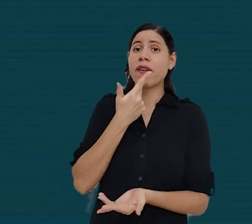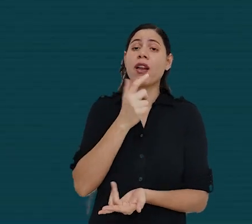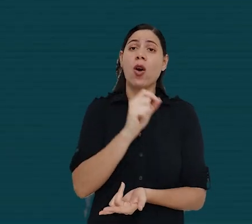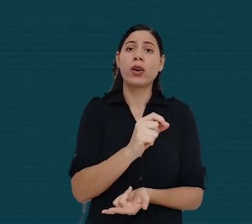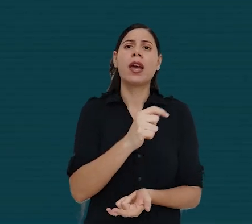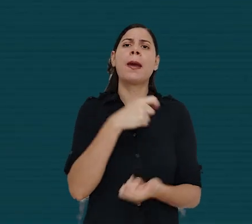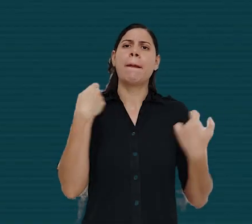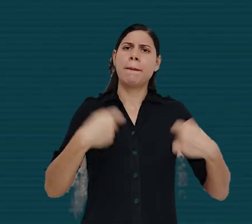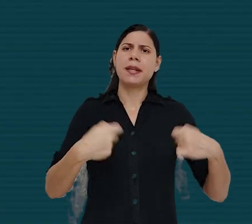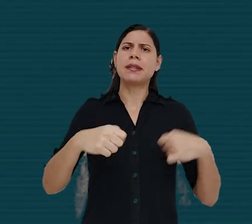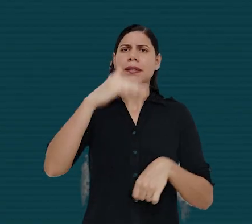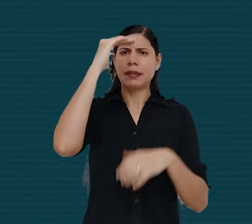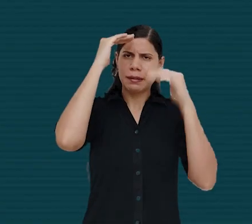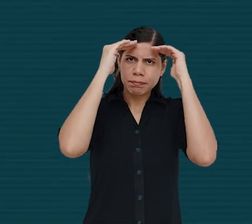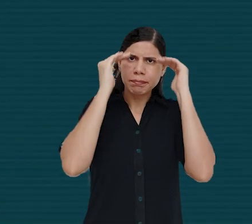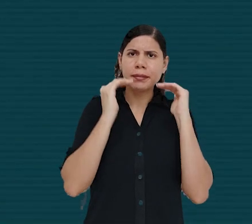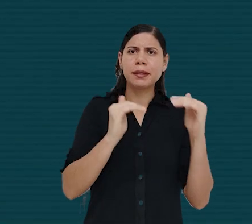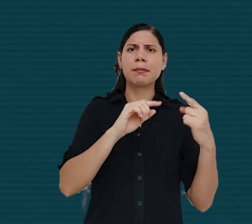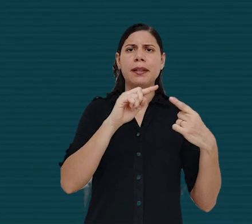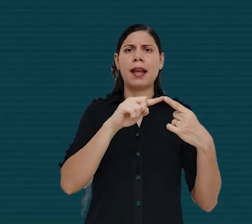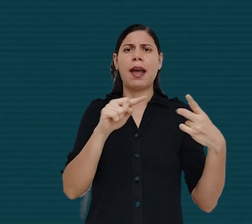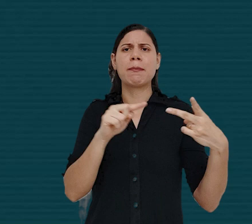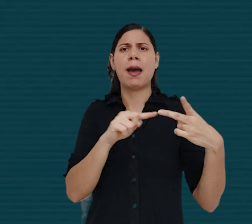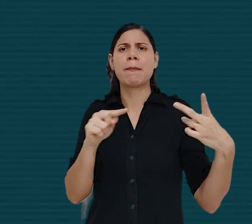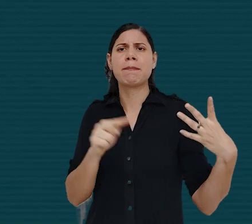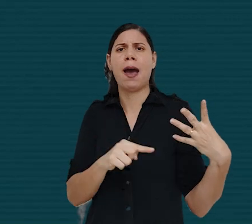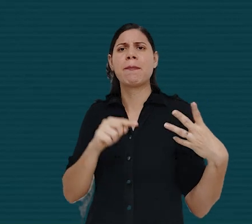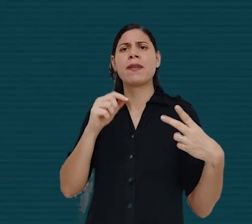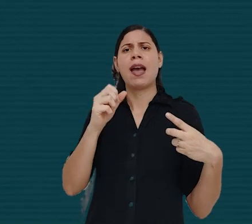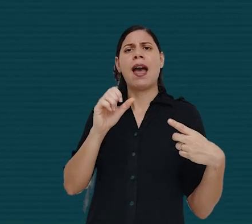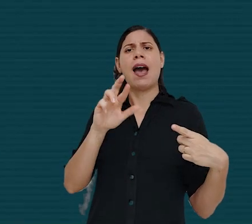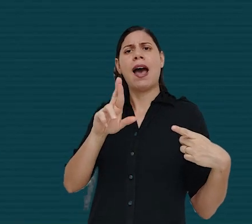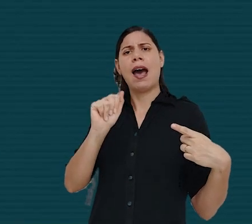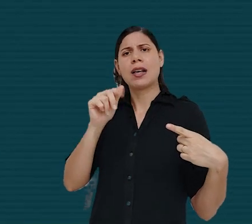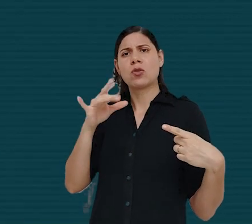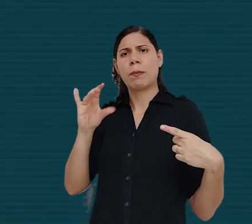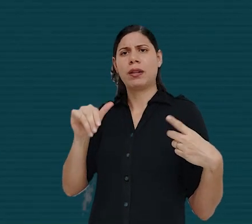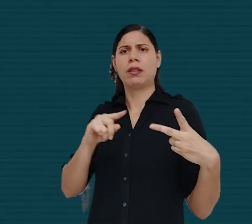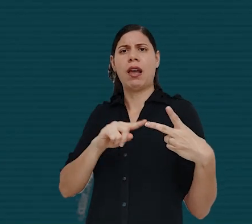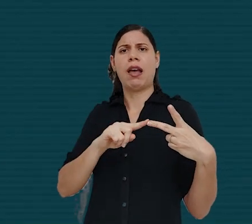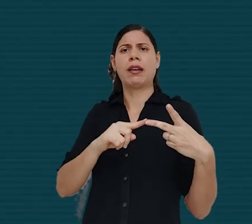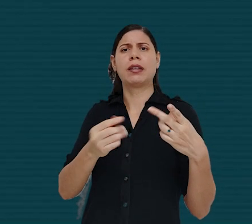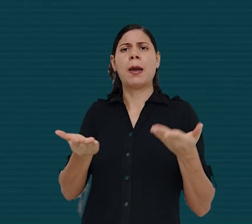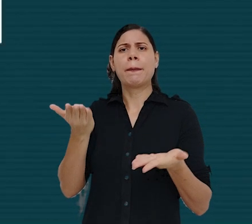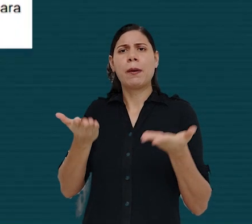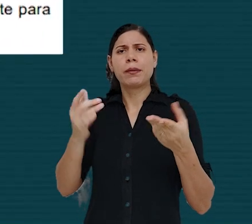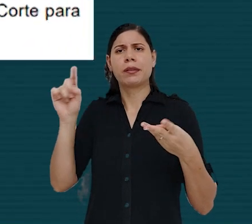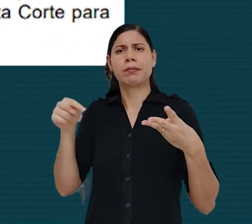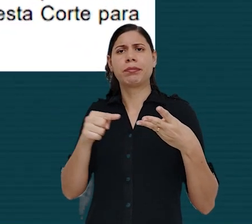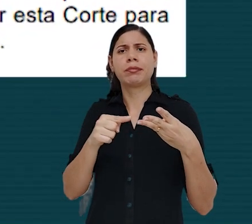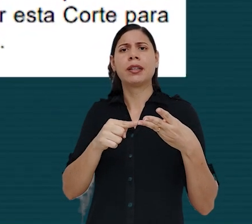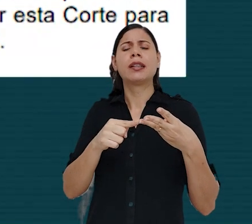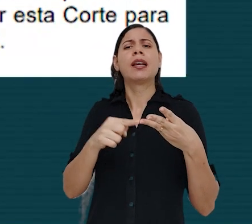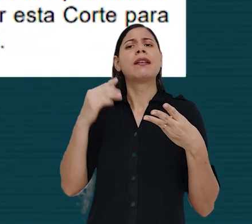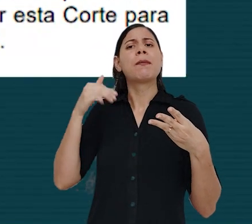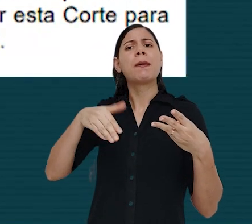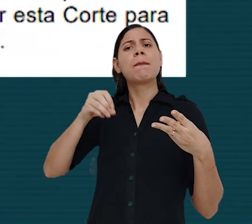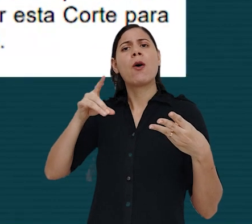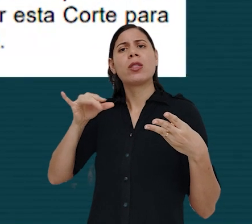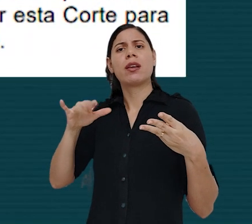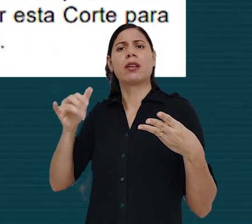da razoabilidade, da proporcionalidade e da moderação devem prevalecer. Assim, consideradas